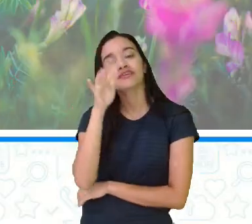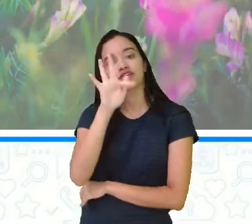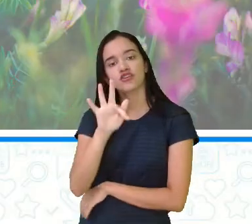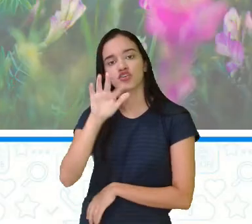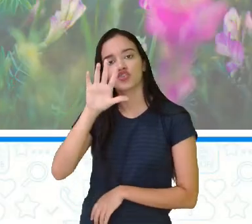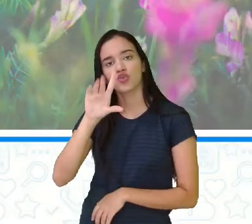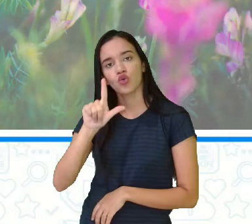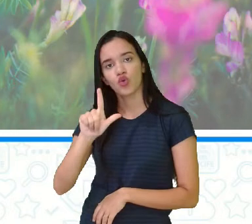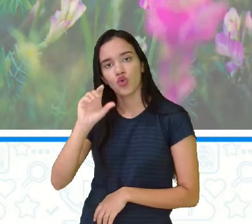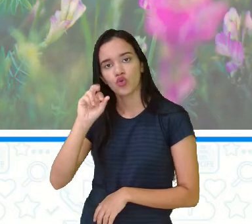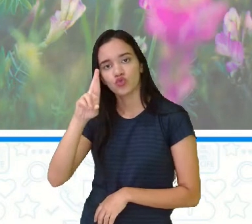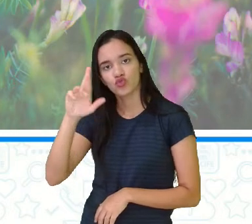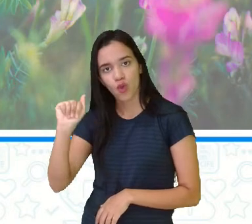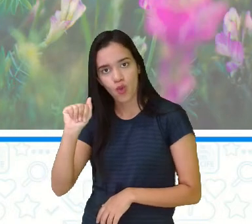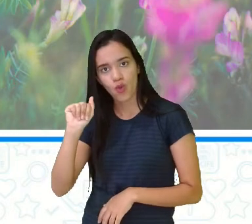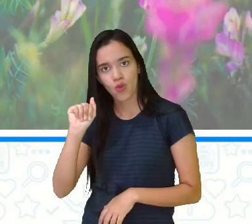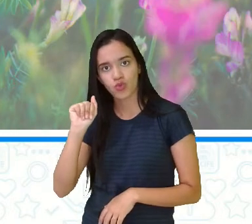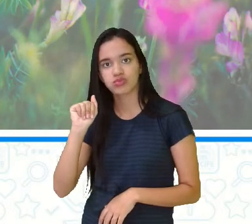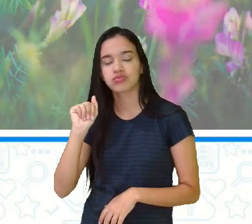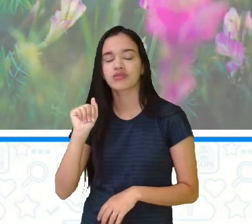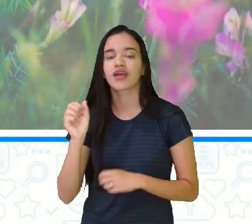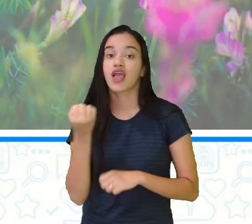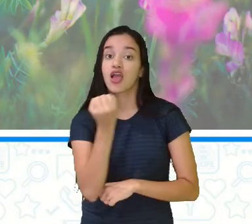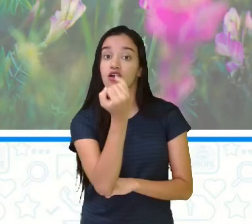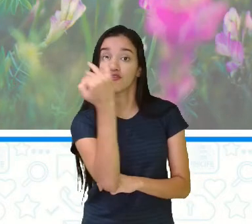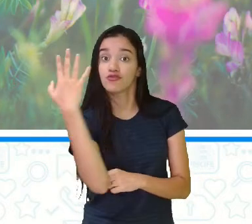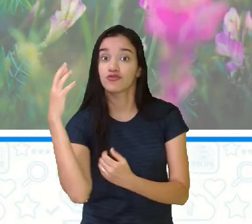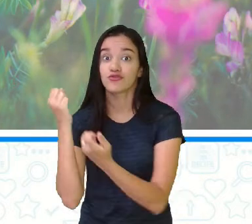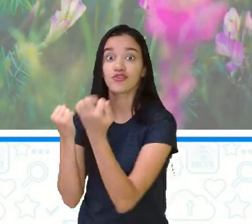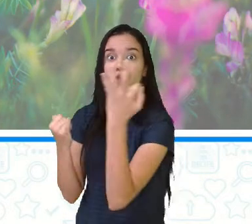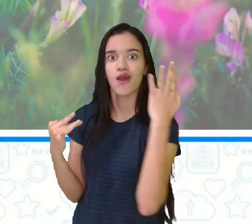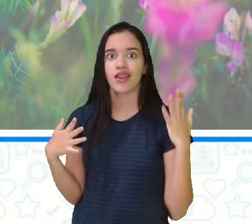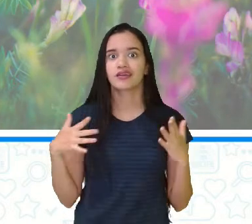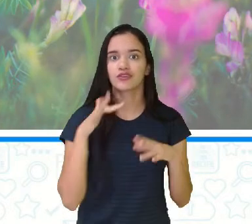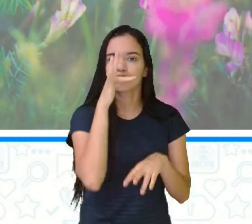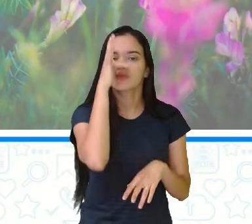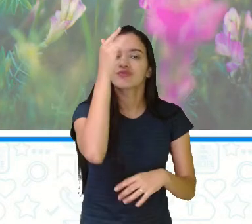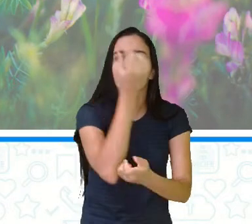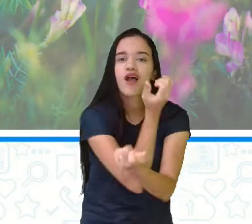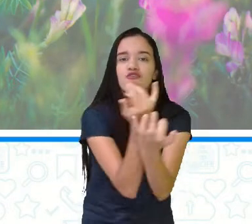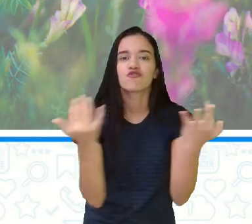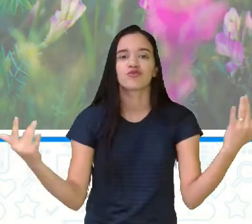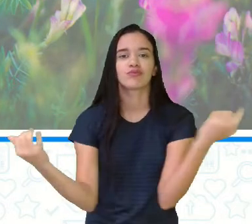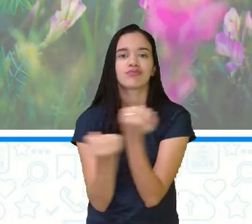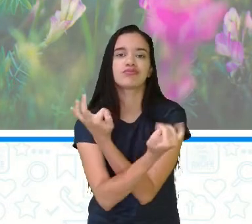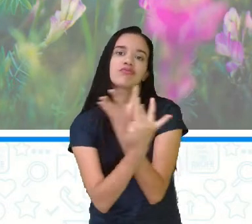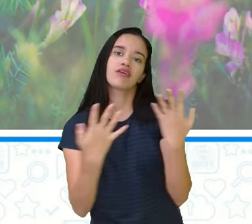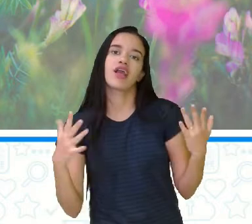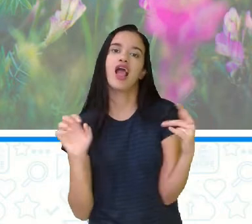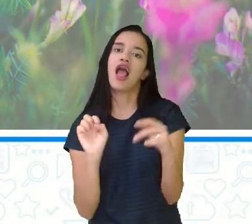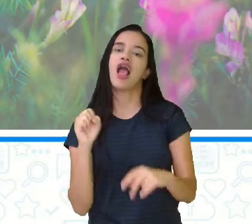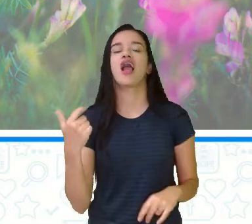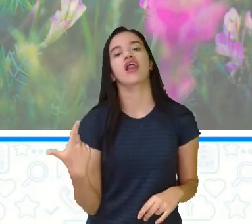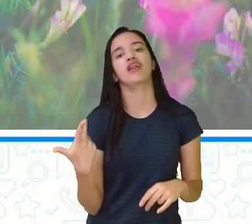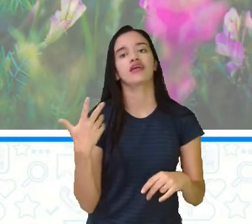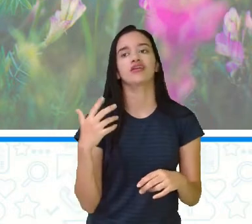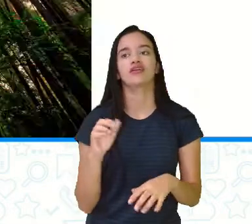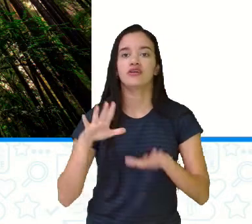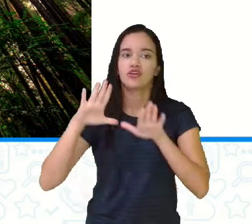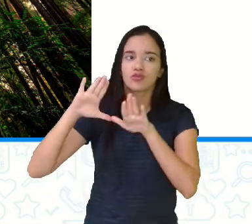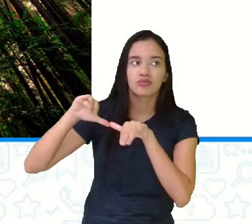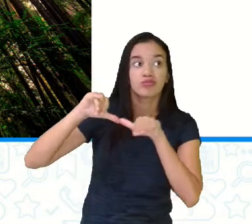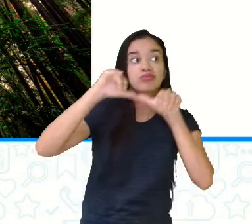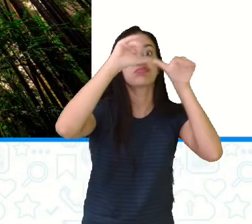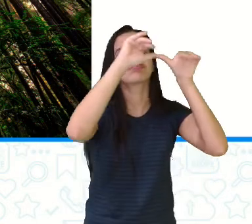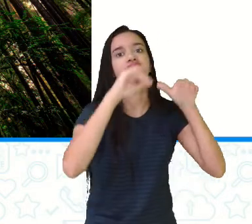flora, a floresta amazônica é uma floresta tropical densa, formadas, claro, por árvores aí de